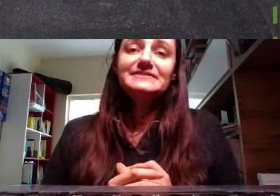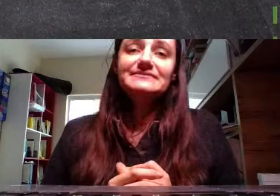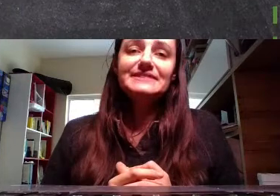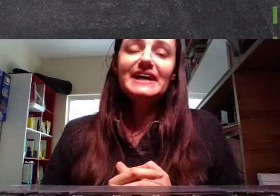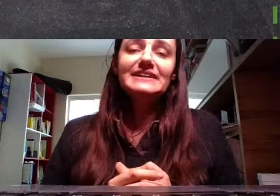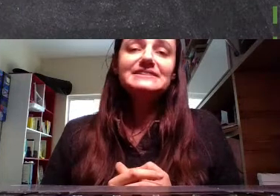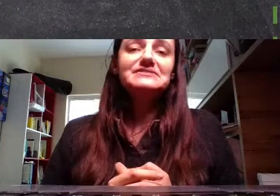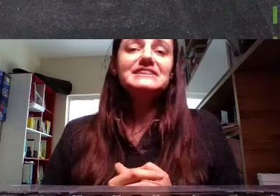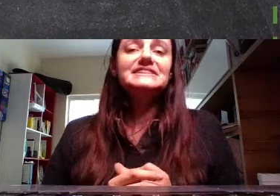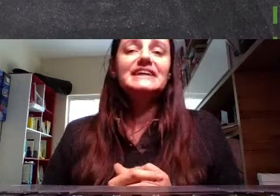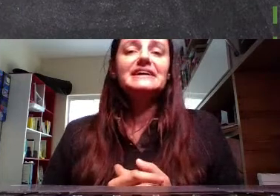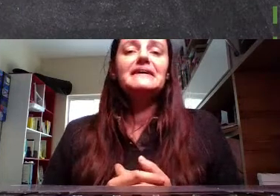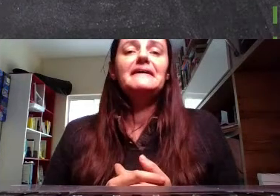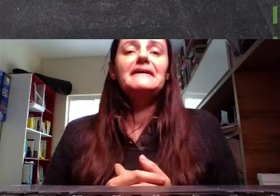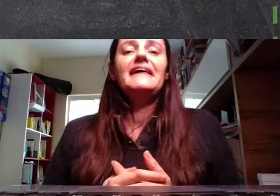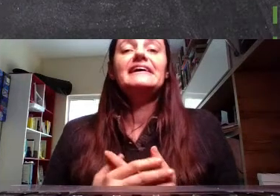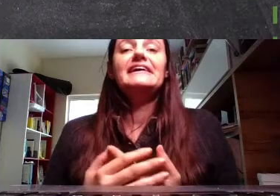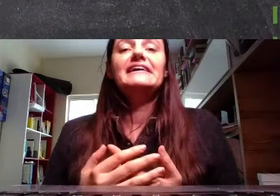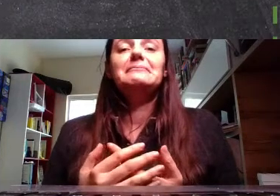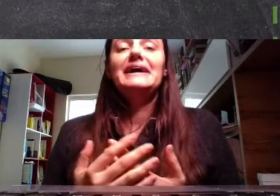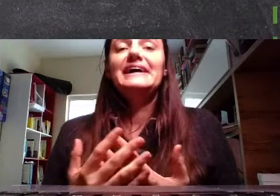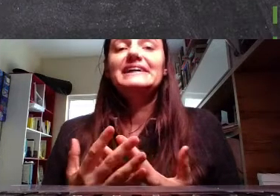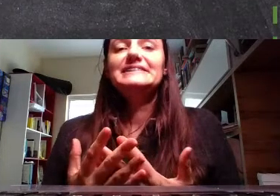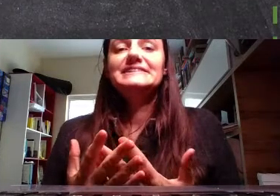sobre eles, tá? Se você quiser